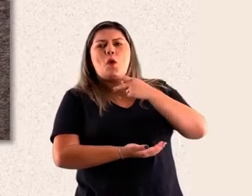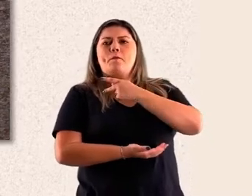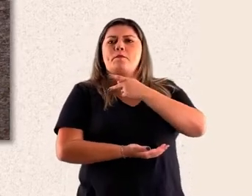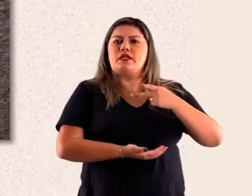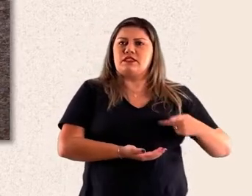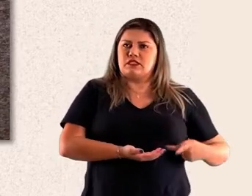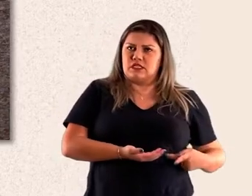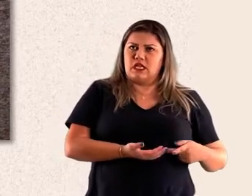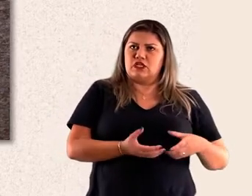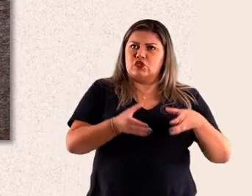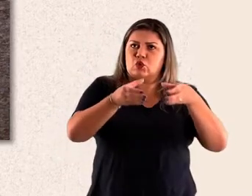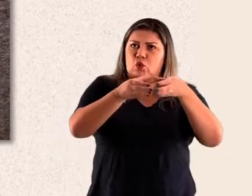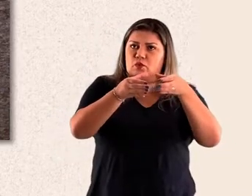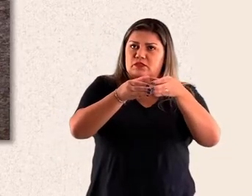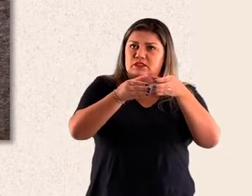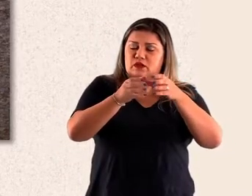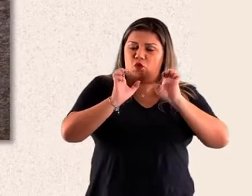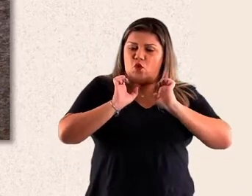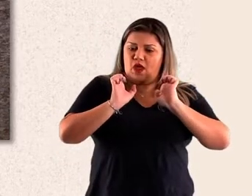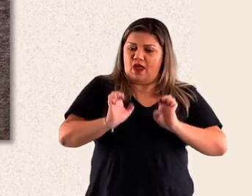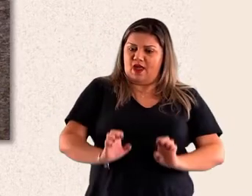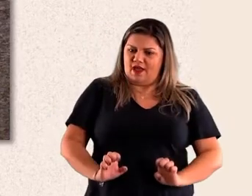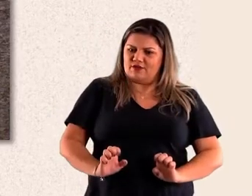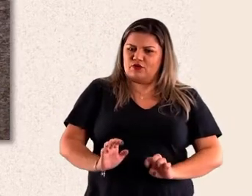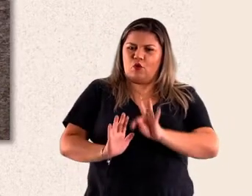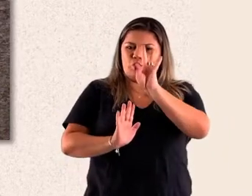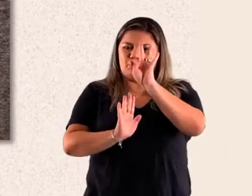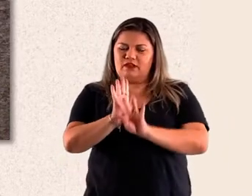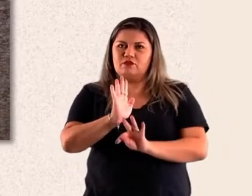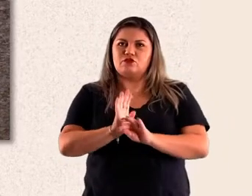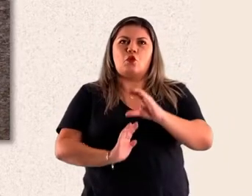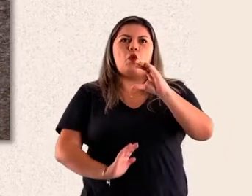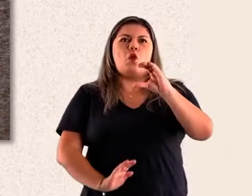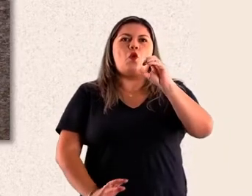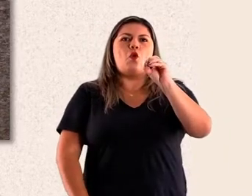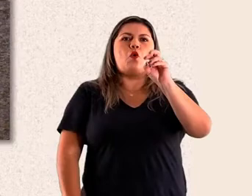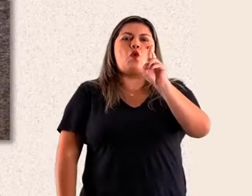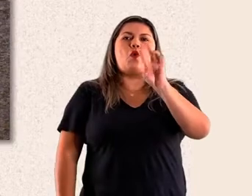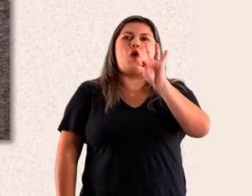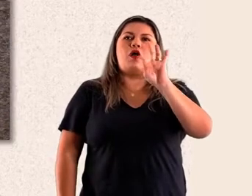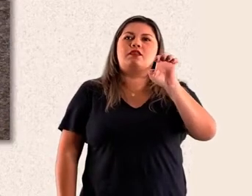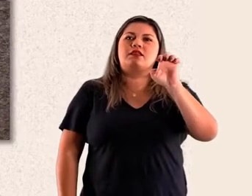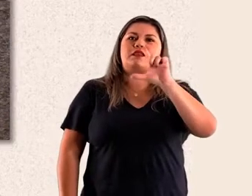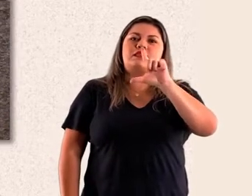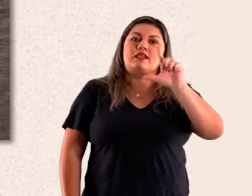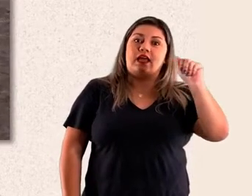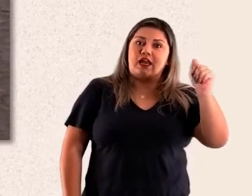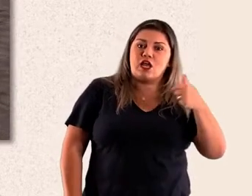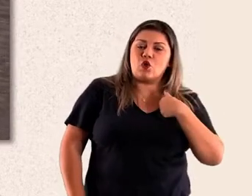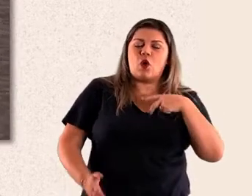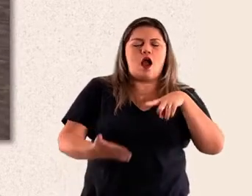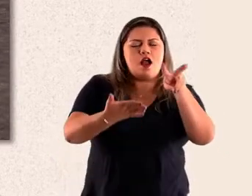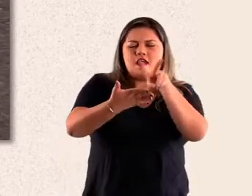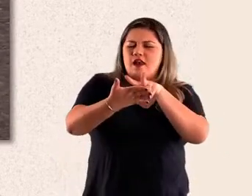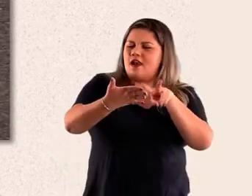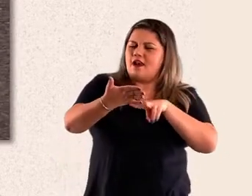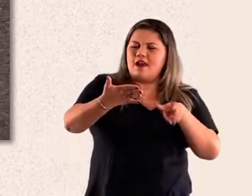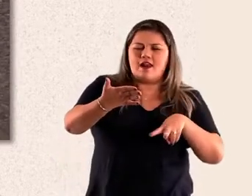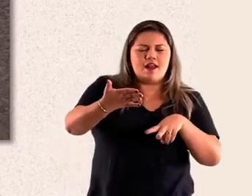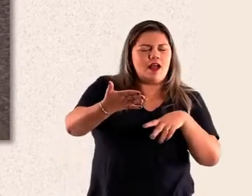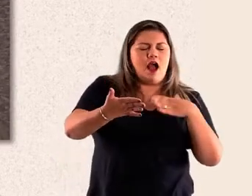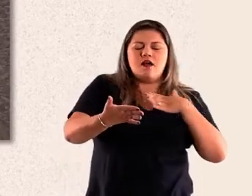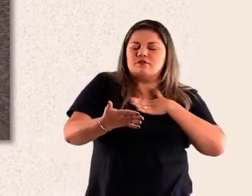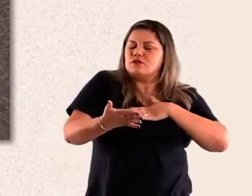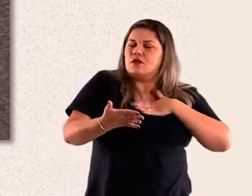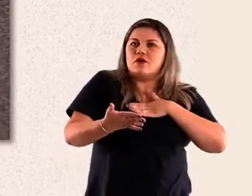os textos do Mário Sérgio Cortella eram os que mais influenciável gostava de ler gostava da objetividade da praticidade da aplicação dele no